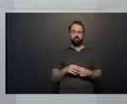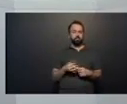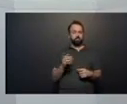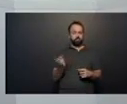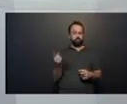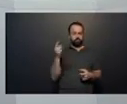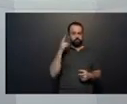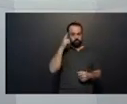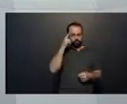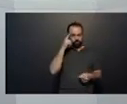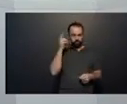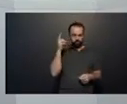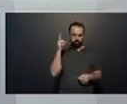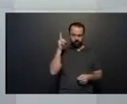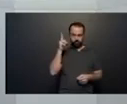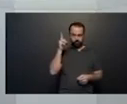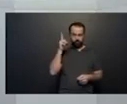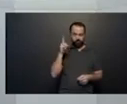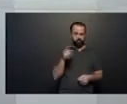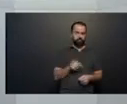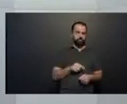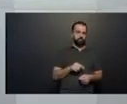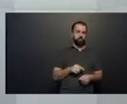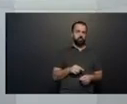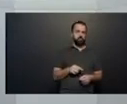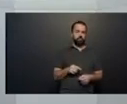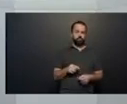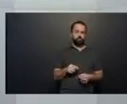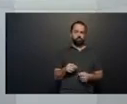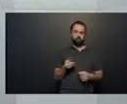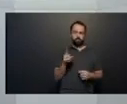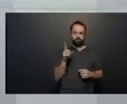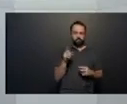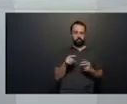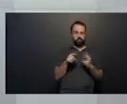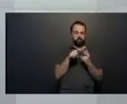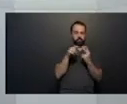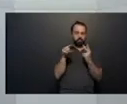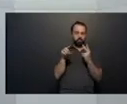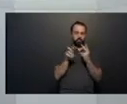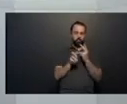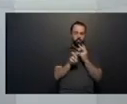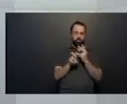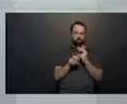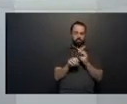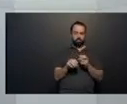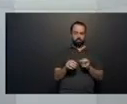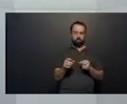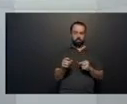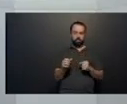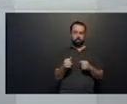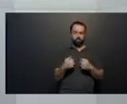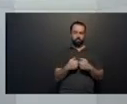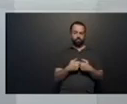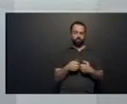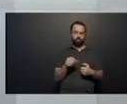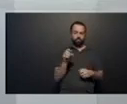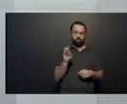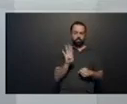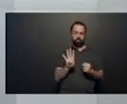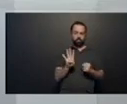Voltando naquele raciocínio das estimativas. Raiz de 15, ela está próxima aqui do 16,